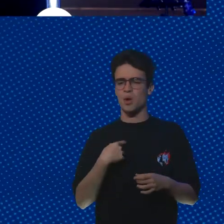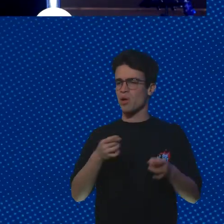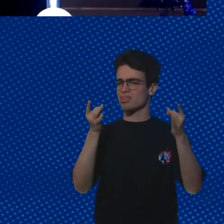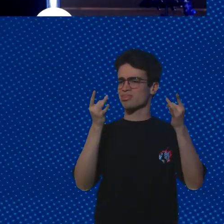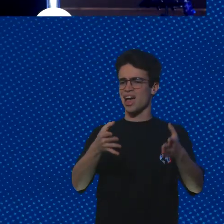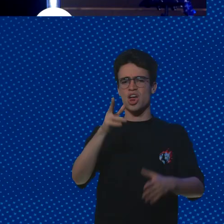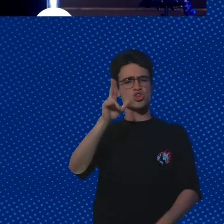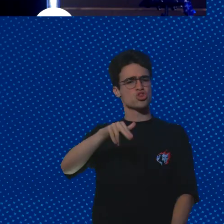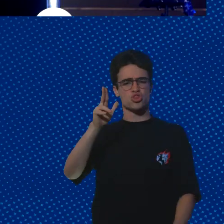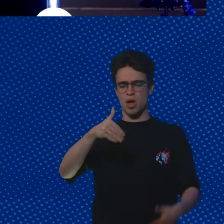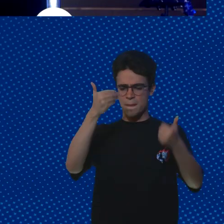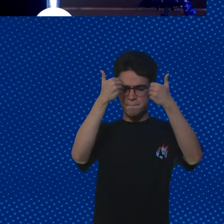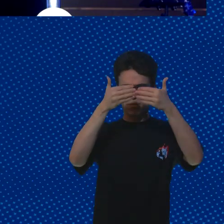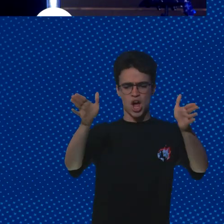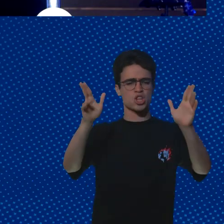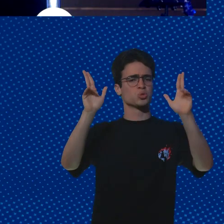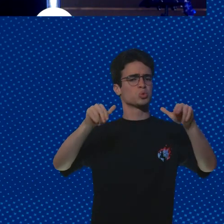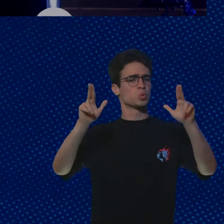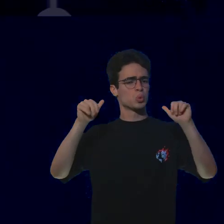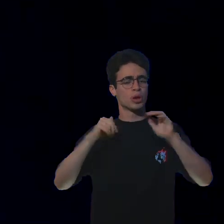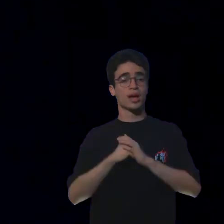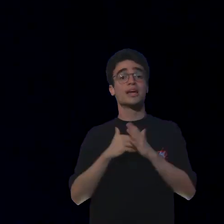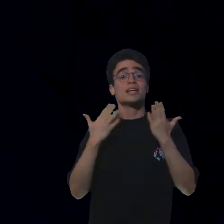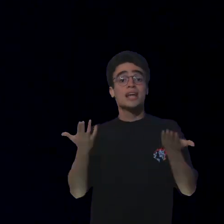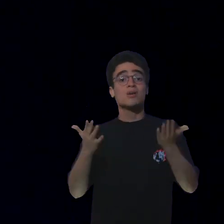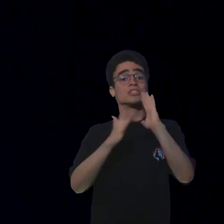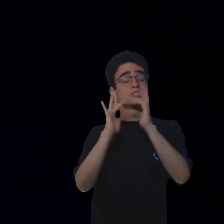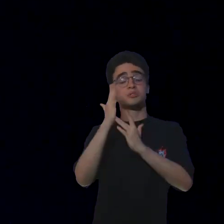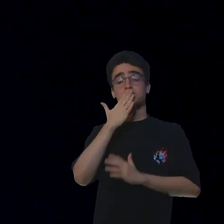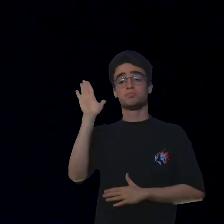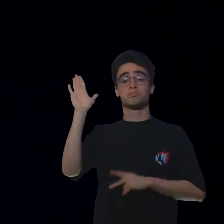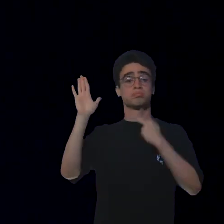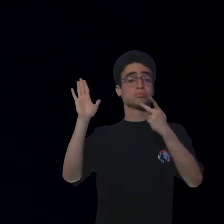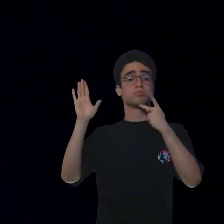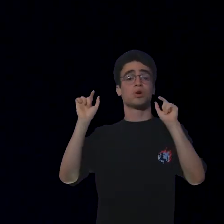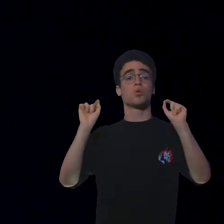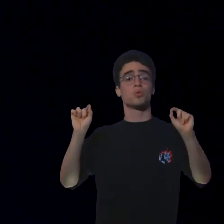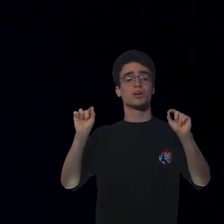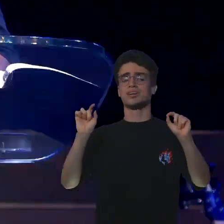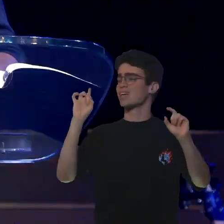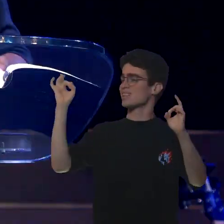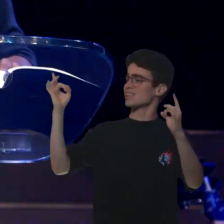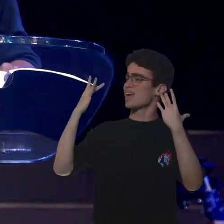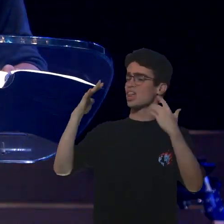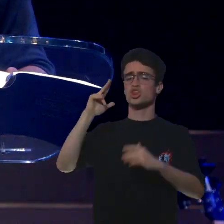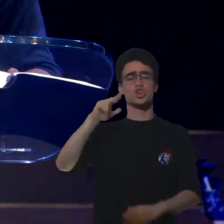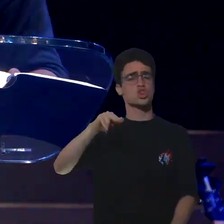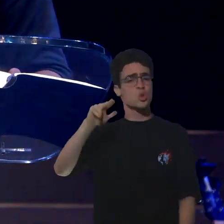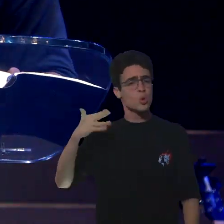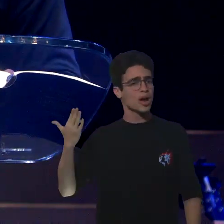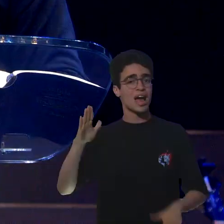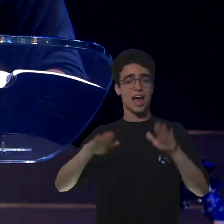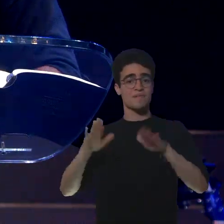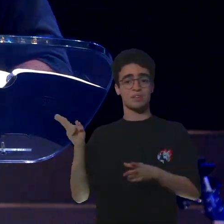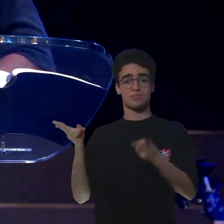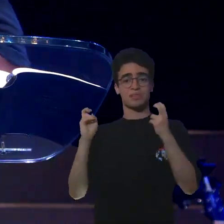te abandonarei. Jesus cumpre a promessa de que nunca nos deixa, mesmo quando não o